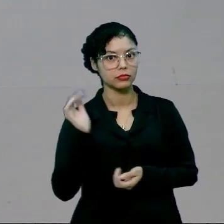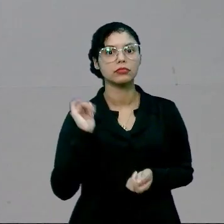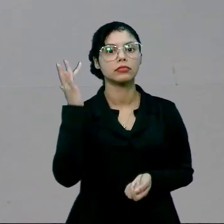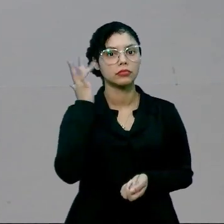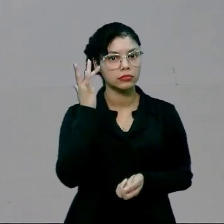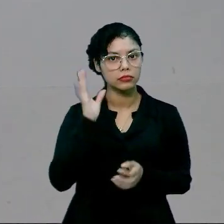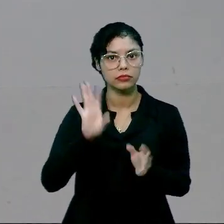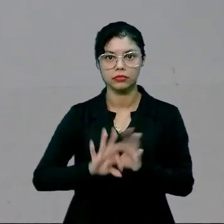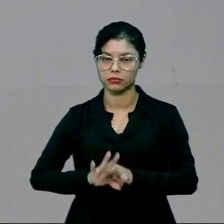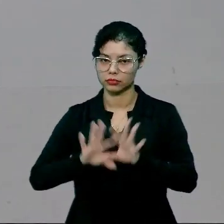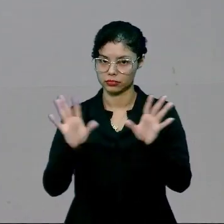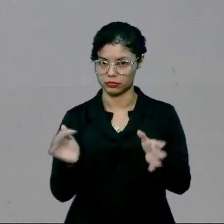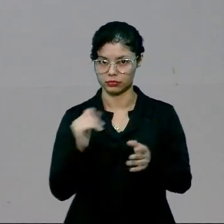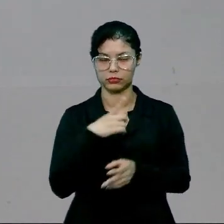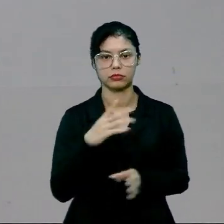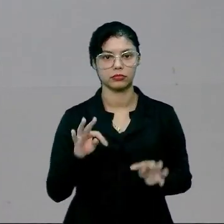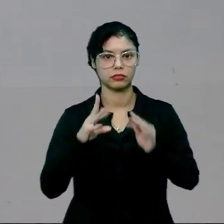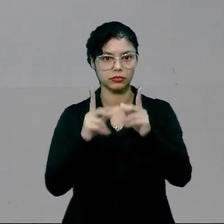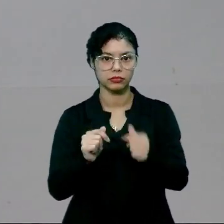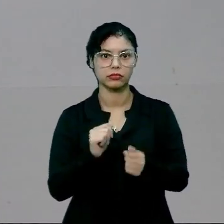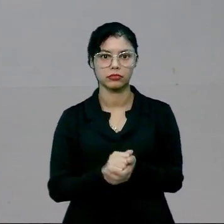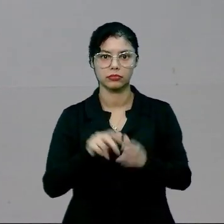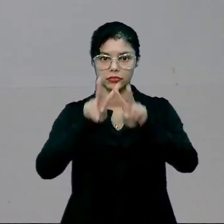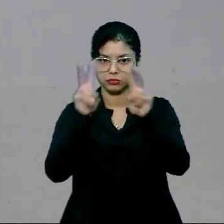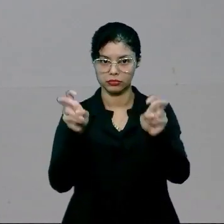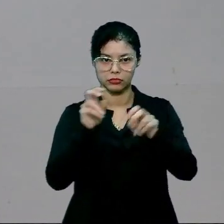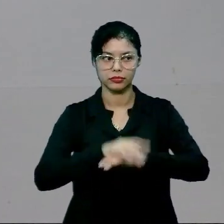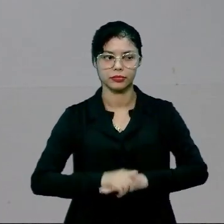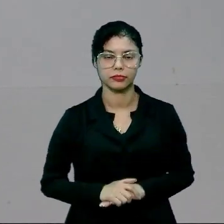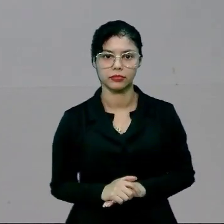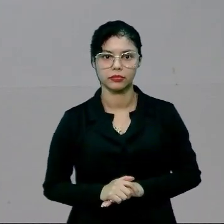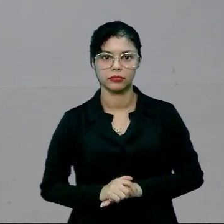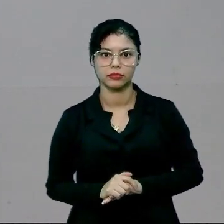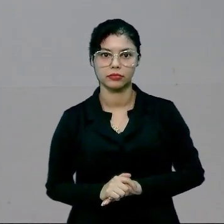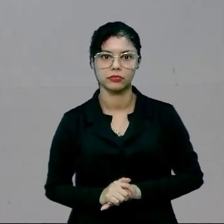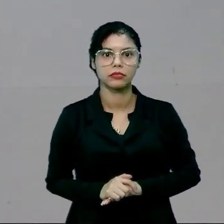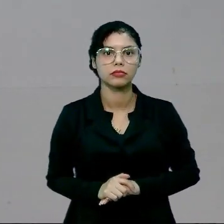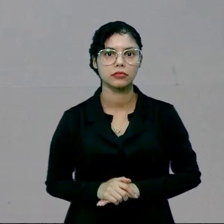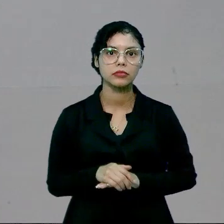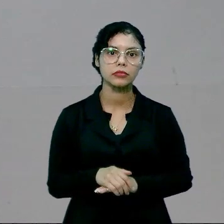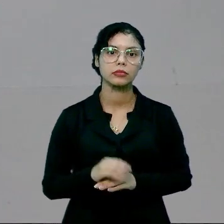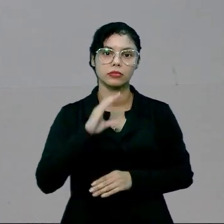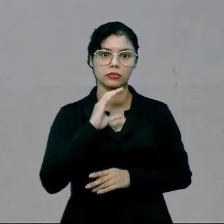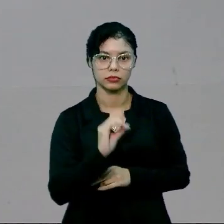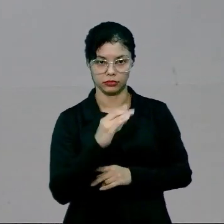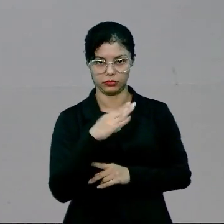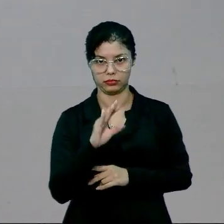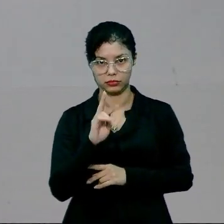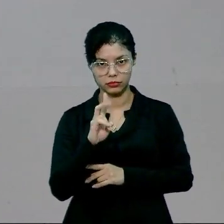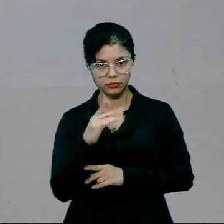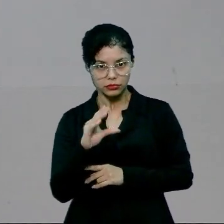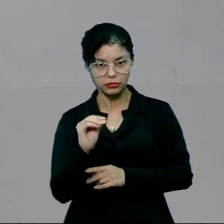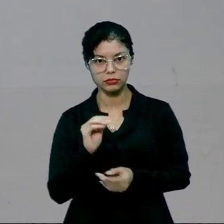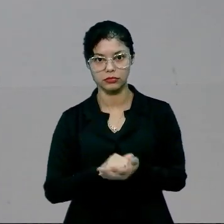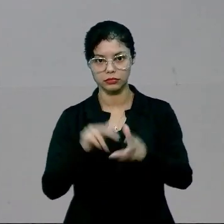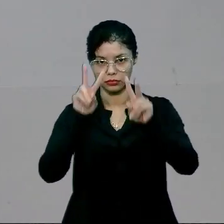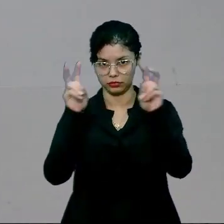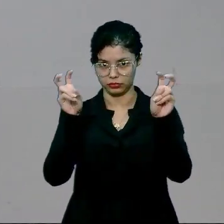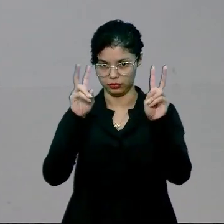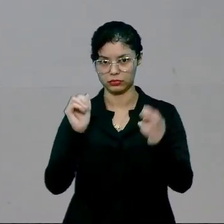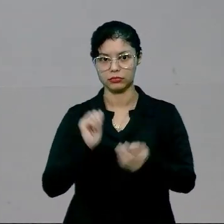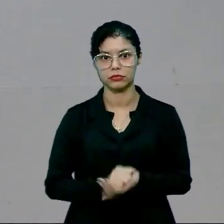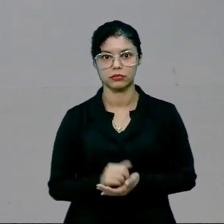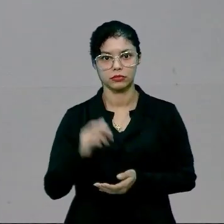que seja livre. Ela tem toda essa abordagem, tá? Então, quando a gente fala de O Cortiço, gente, em termos